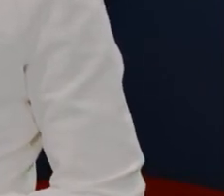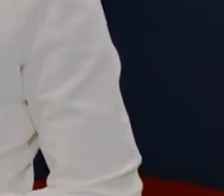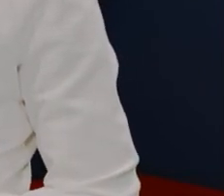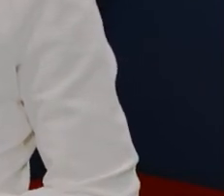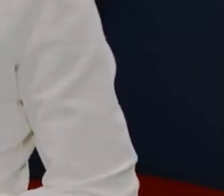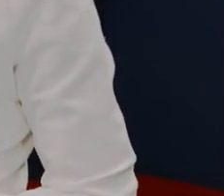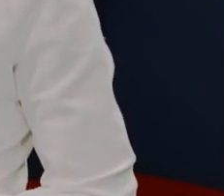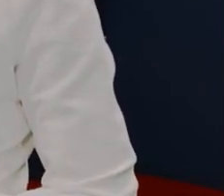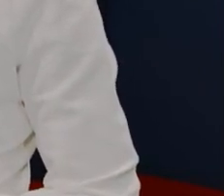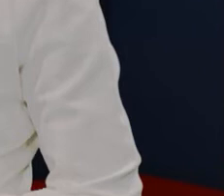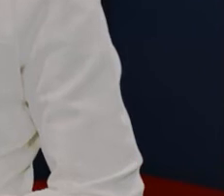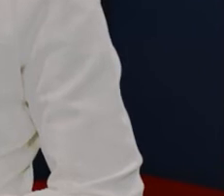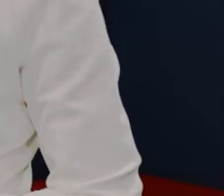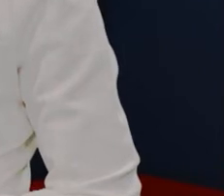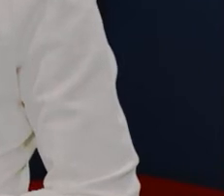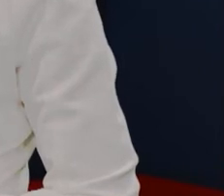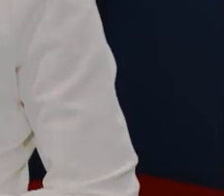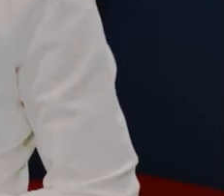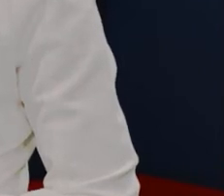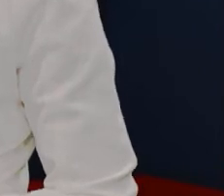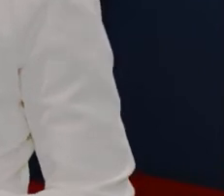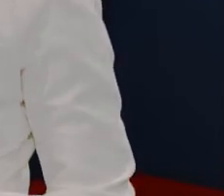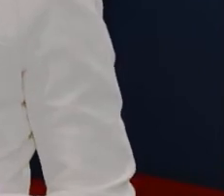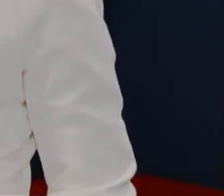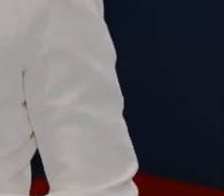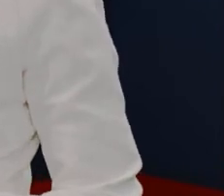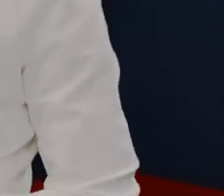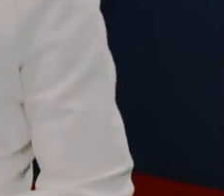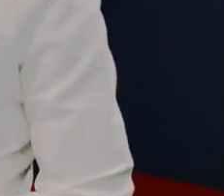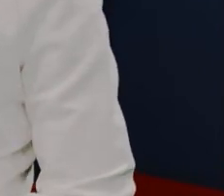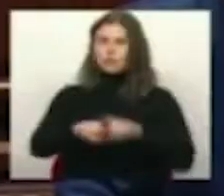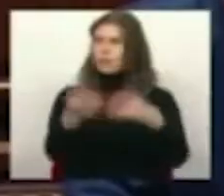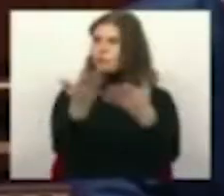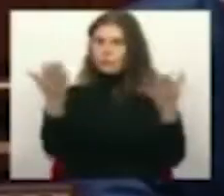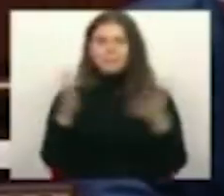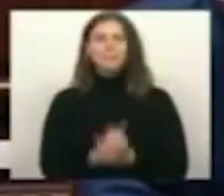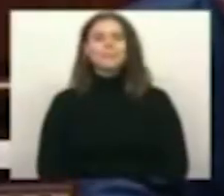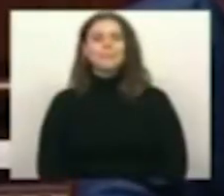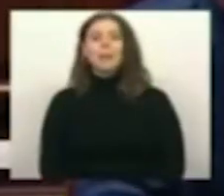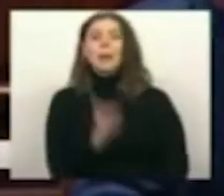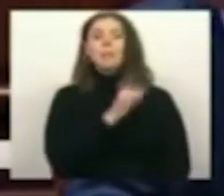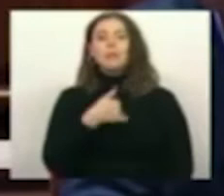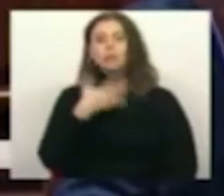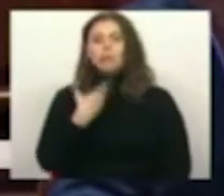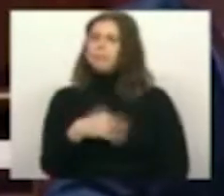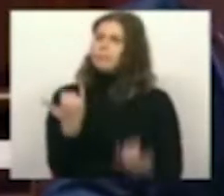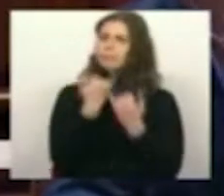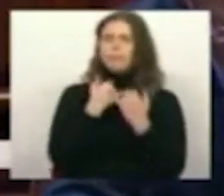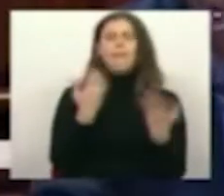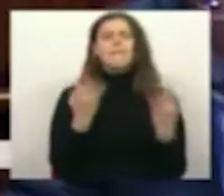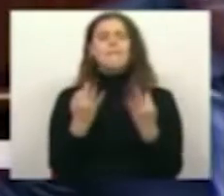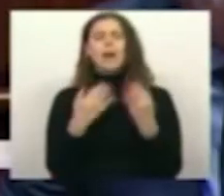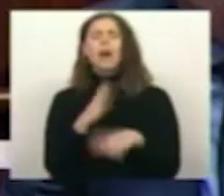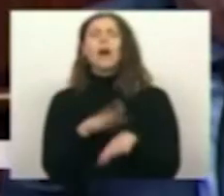Costa pretende não ceder aos países que defendem o subfinanciamento. Em primeiro lugar, queria me congratular pelo